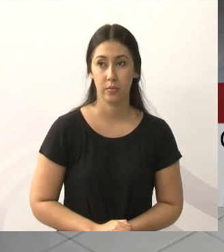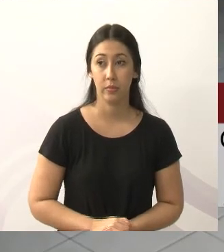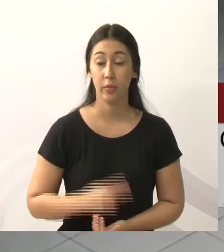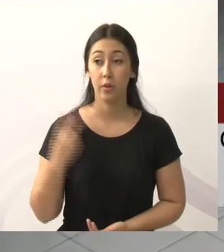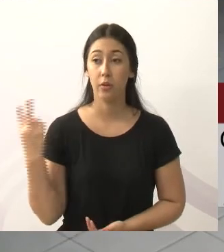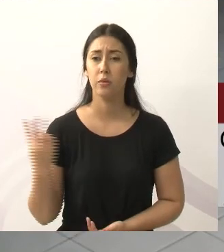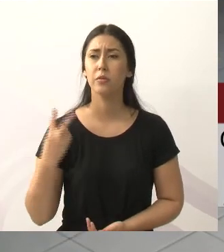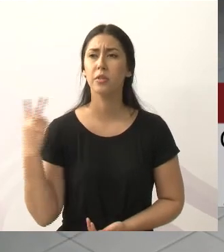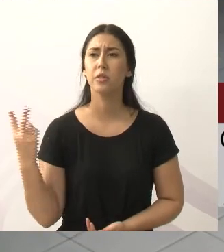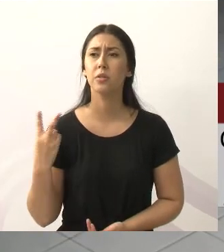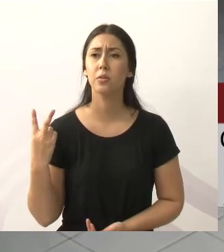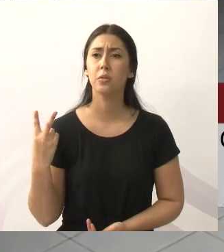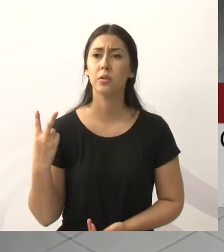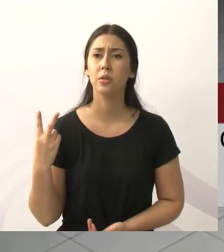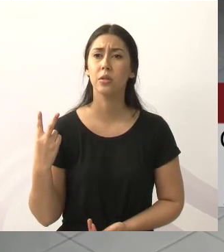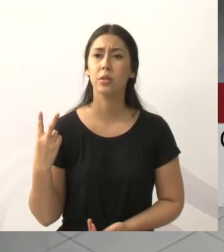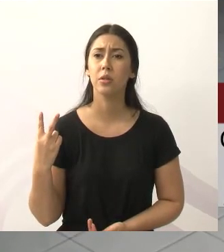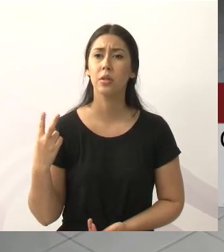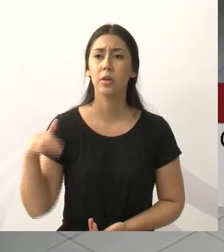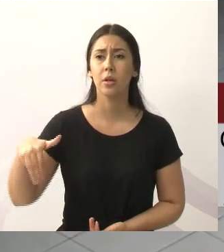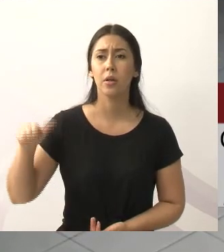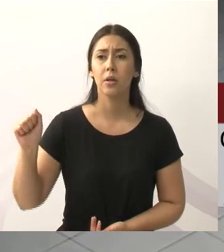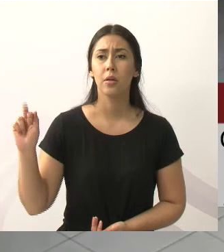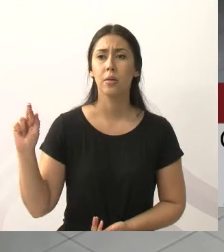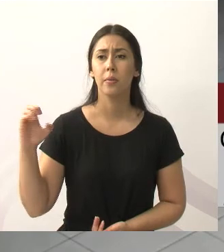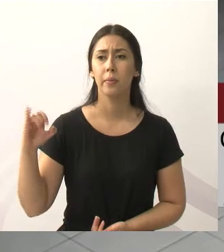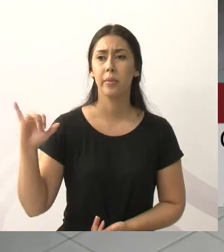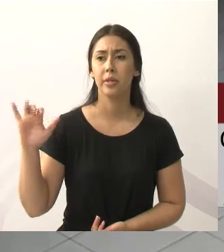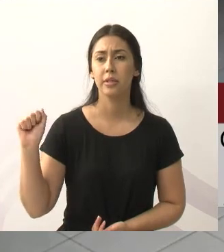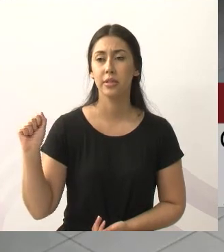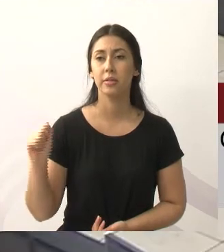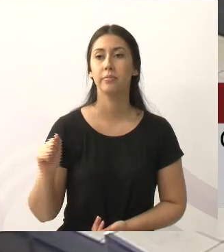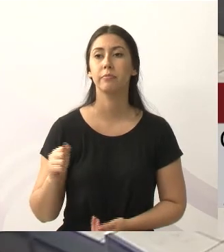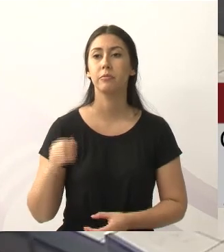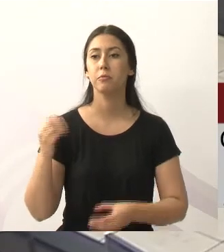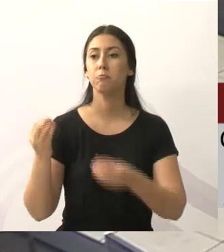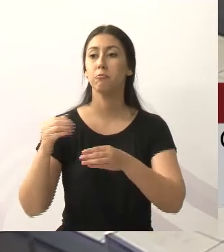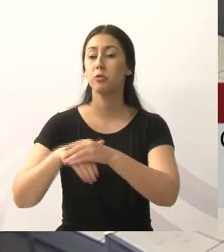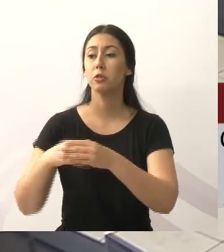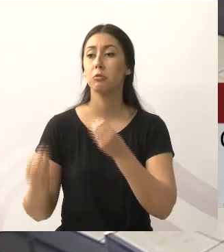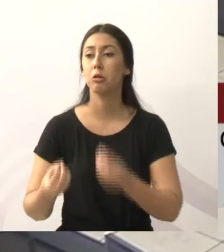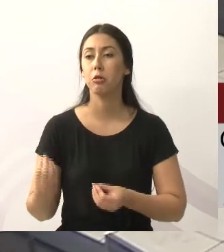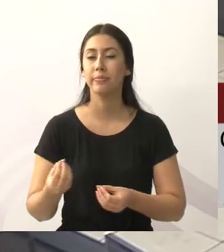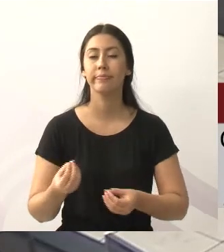Como vota a vereadora doutora Márcia Santos? Favorável.